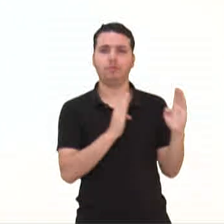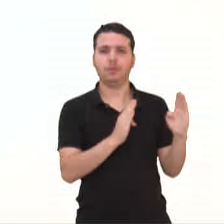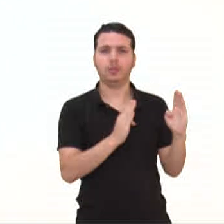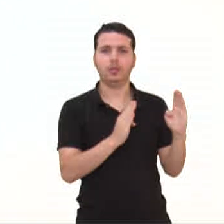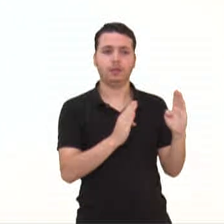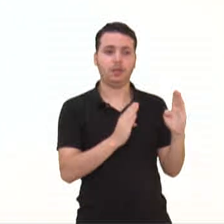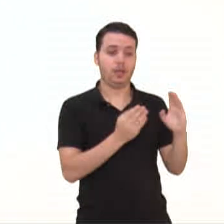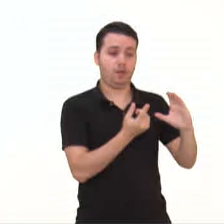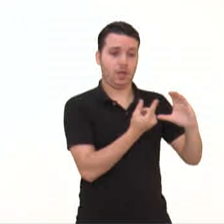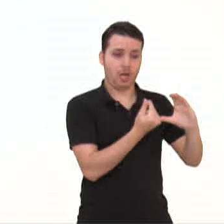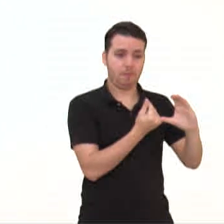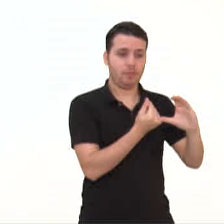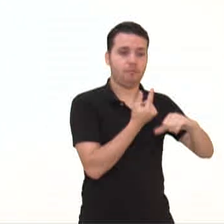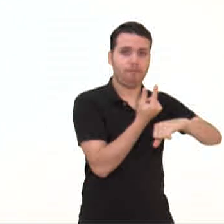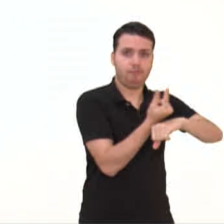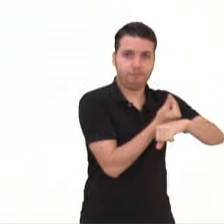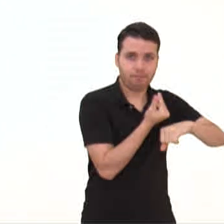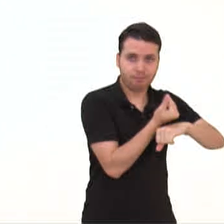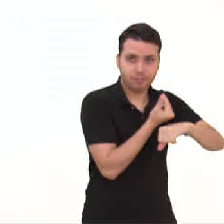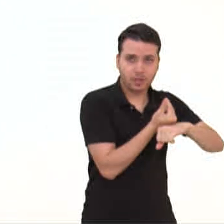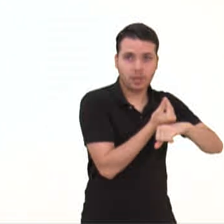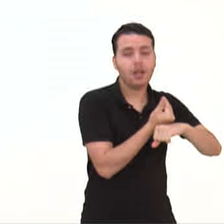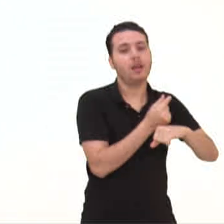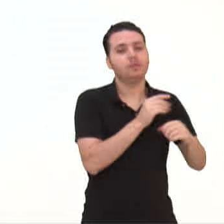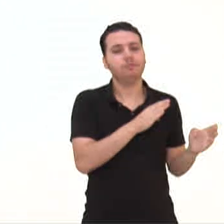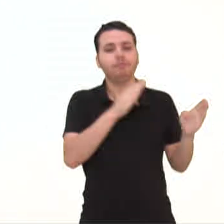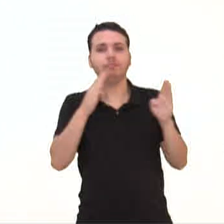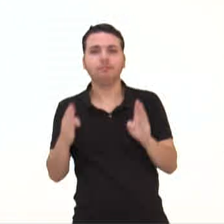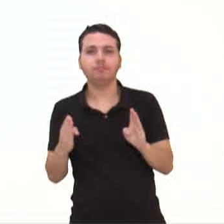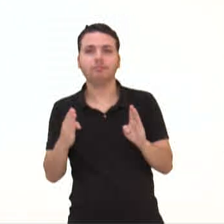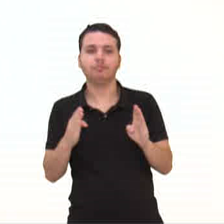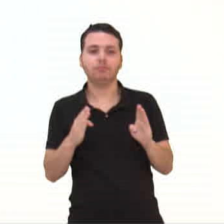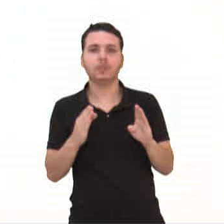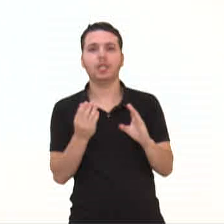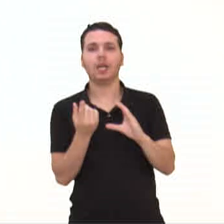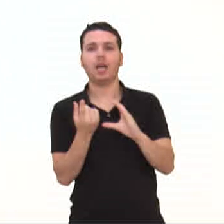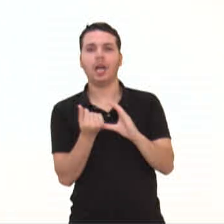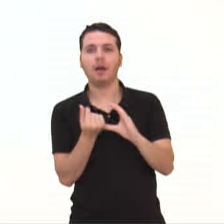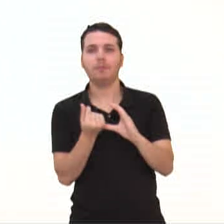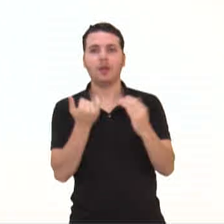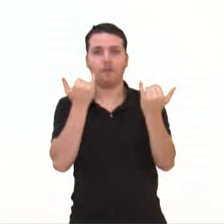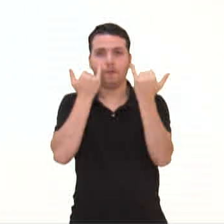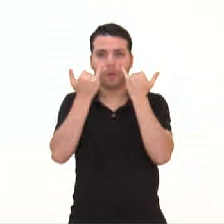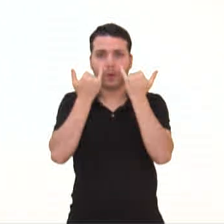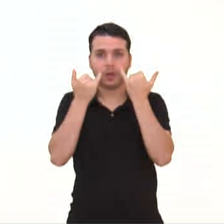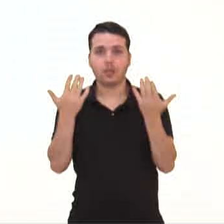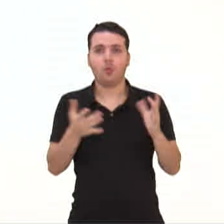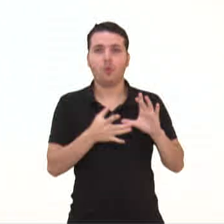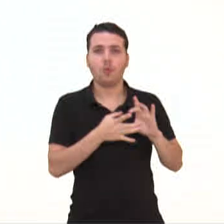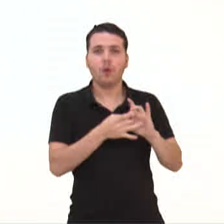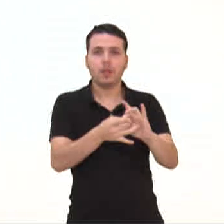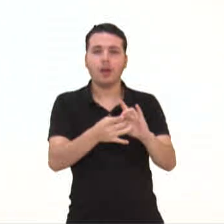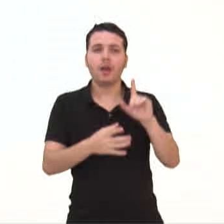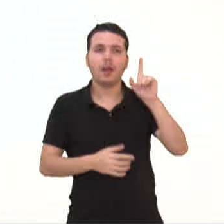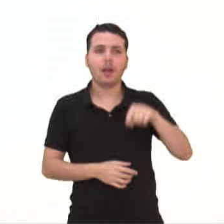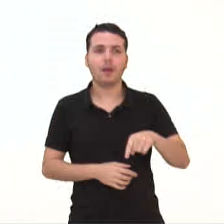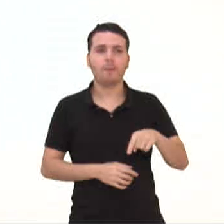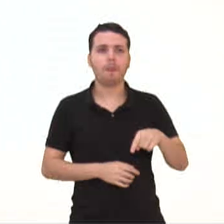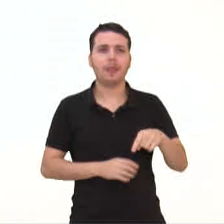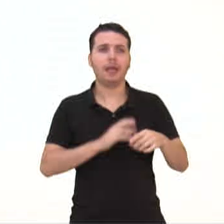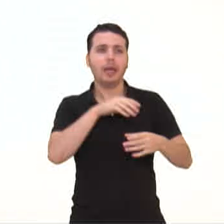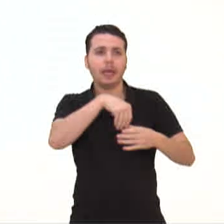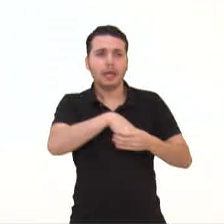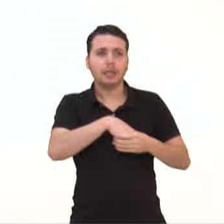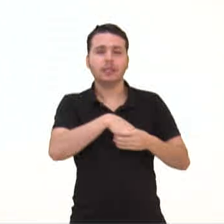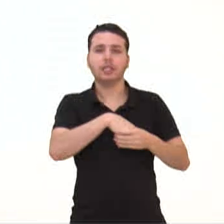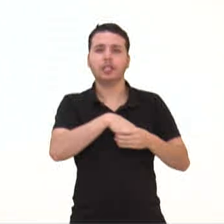ao capitalismo informacional. O que seria esse capitalismo informacional? Então, o contexto dele é dentro da terceira